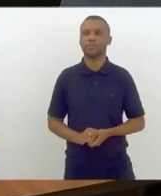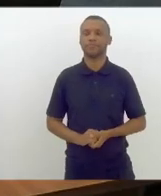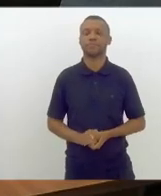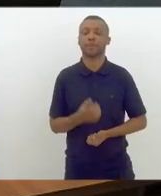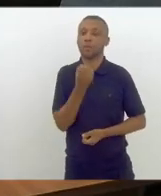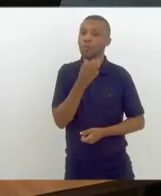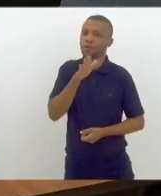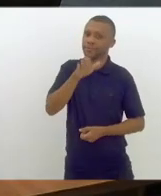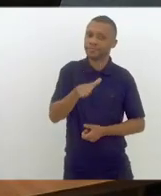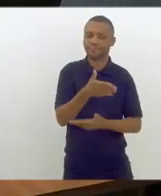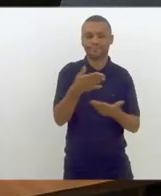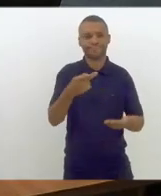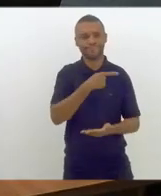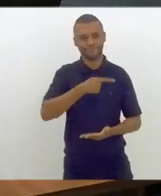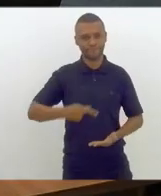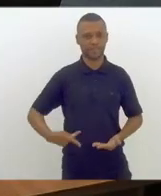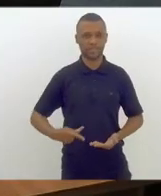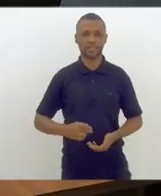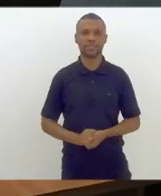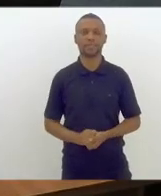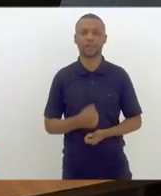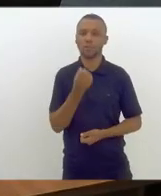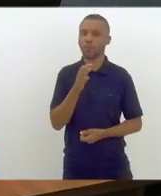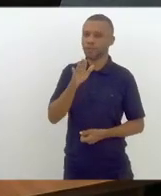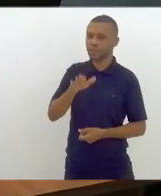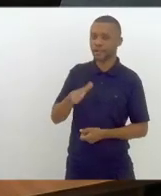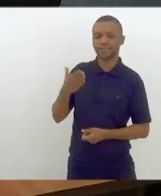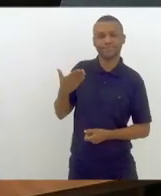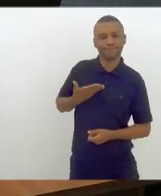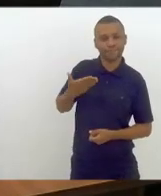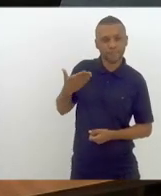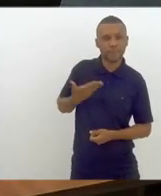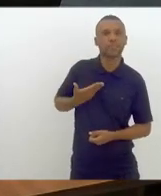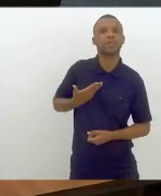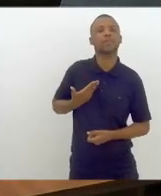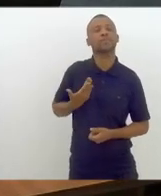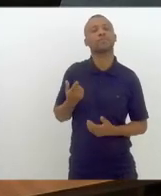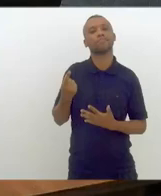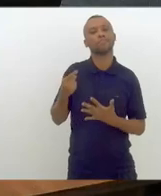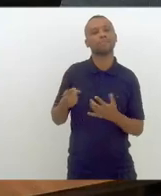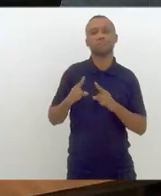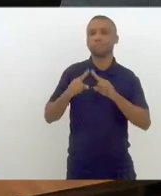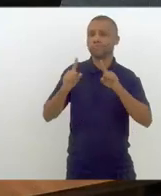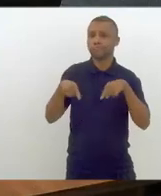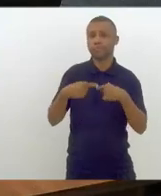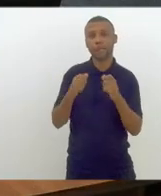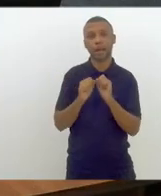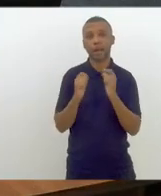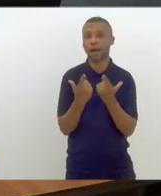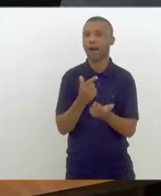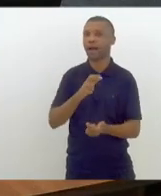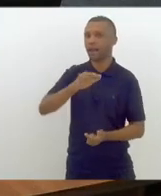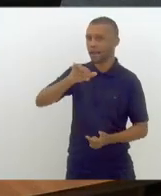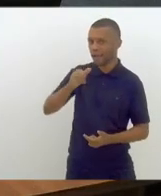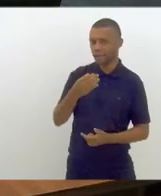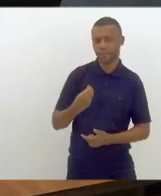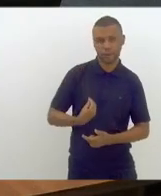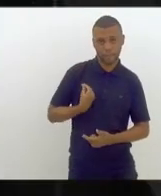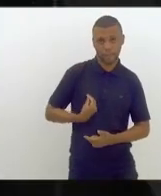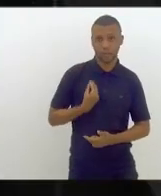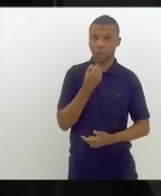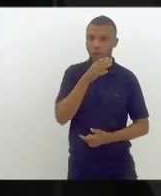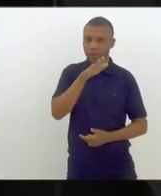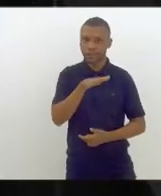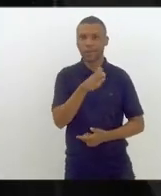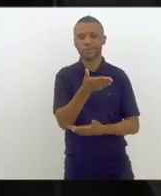Boa tarde, senhora presidente. Boa tarde, queridos colaboradores da Assembleia Legislativa que aqui estão presentes. Boa tarde